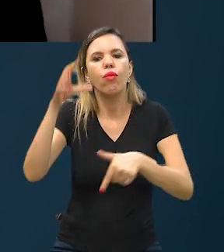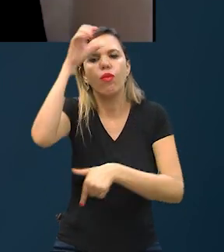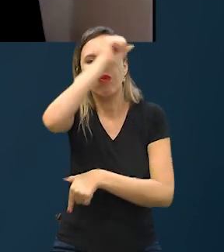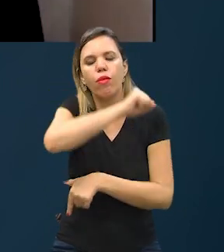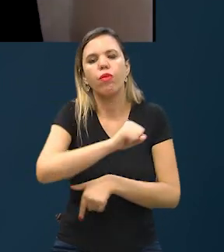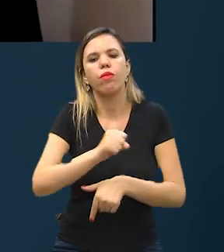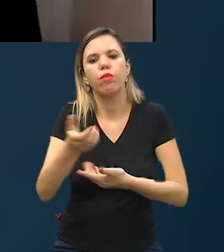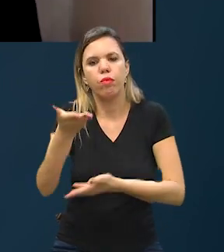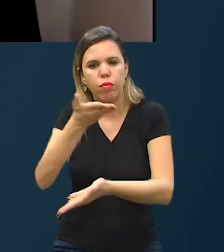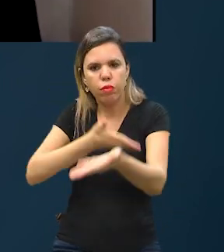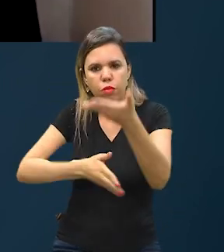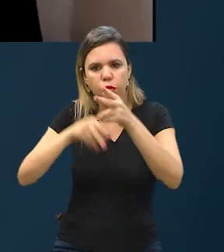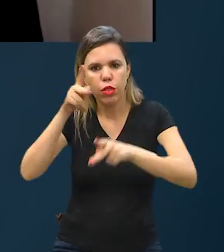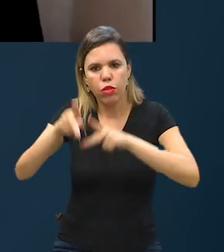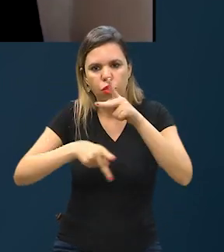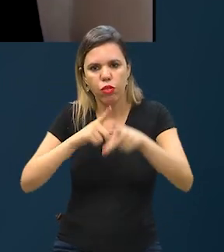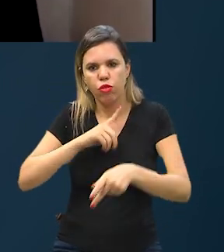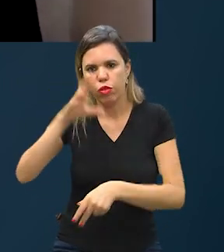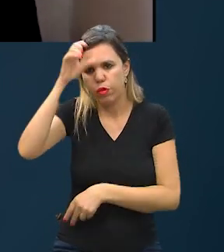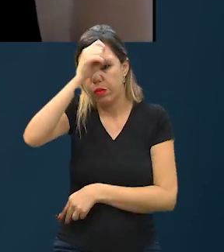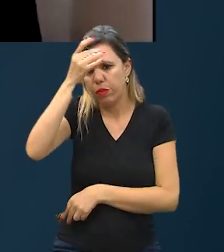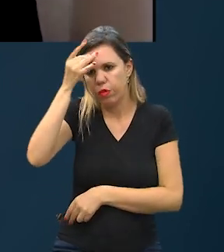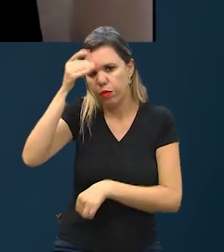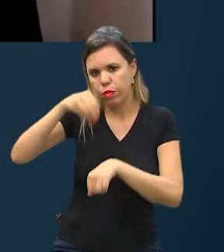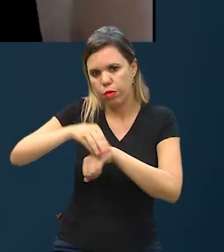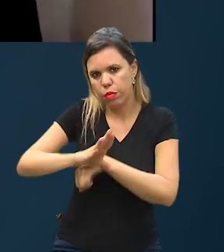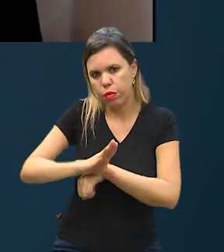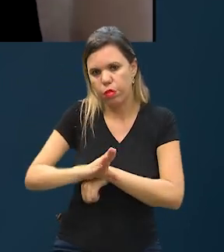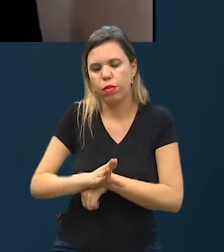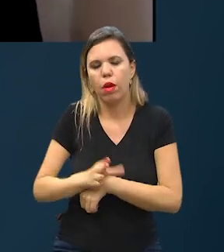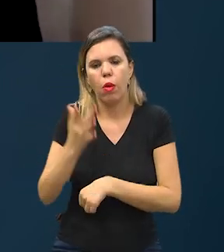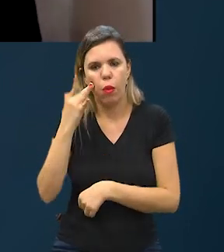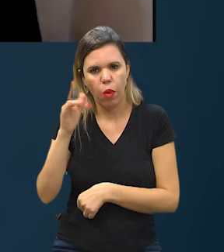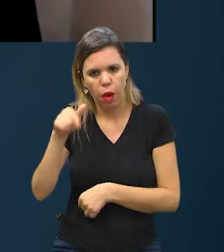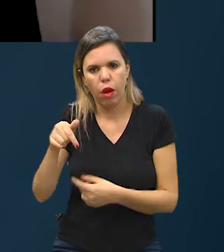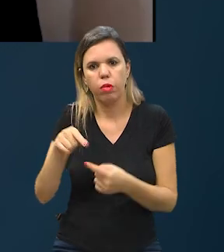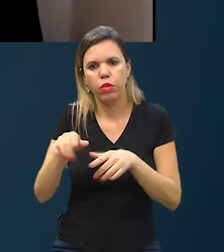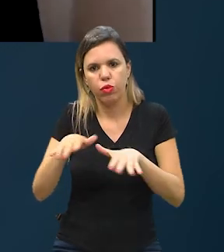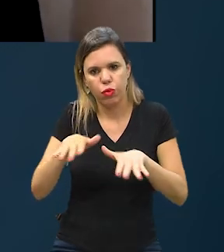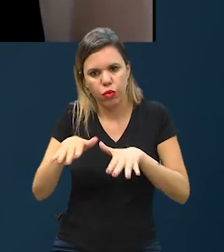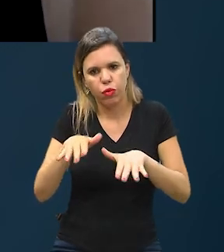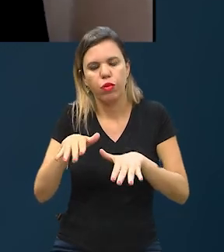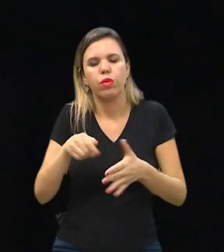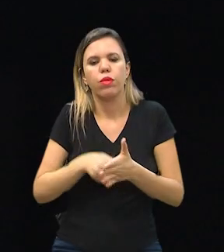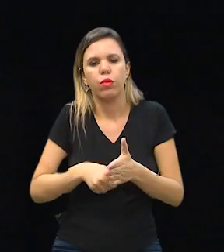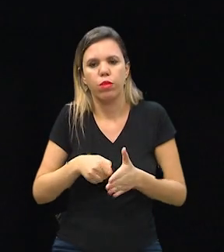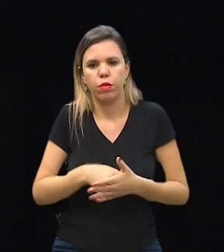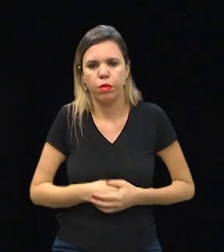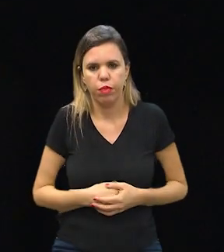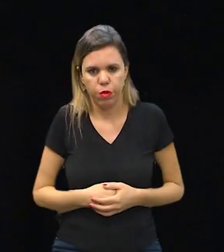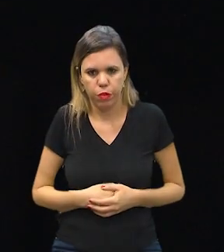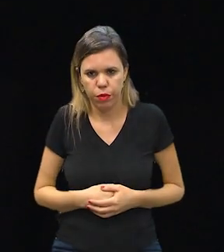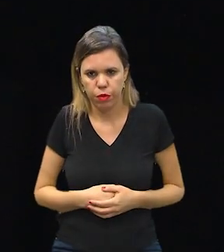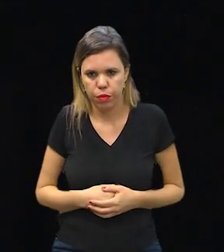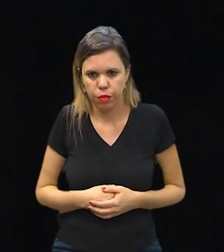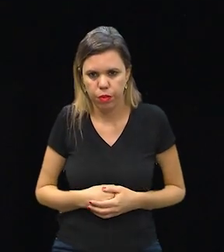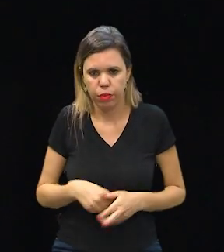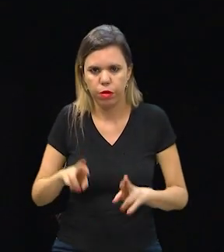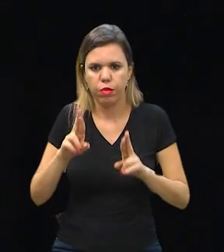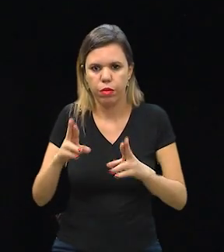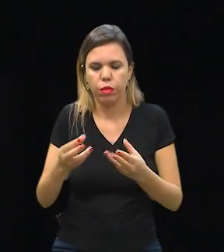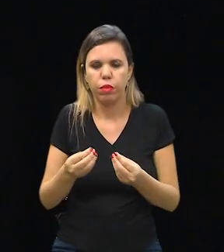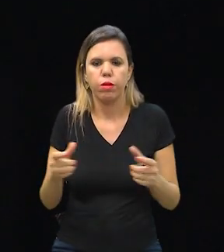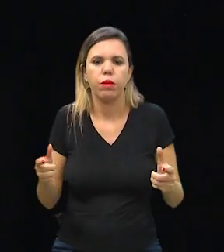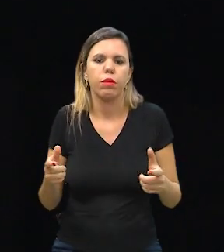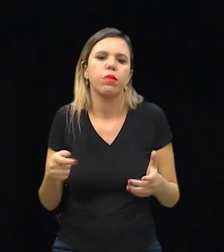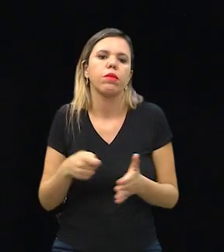e também poder compartilhar com o pessoal o que eu tinha aprendido. Então, acho que eu vim muito desse movimento, assim, de esperar muito